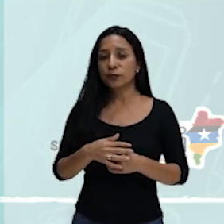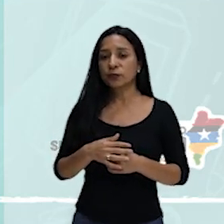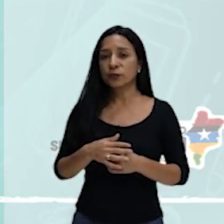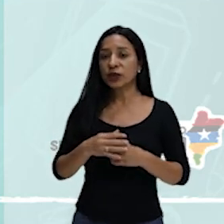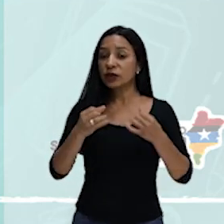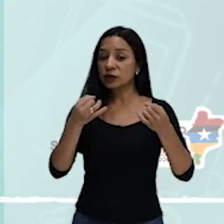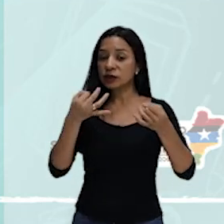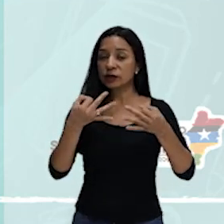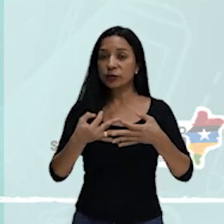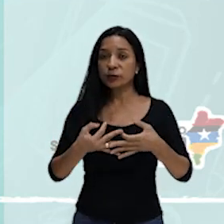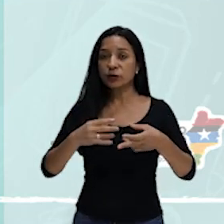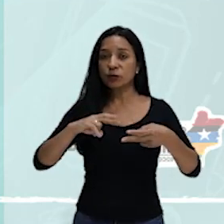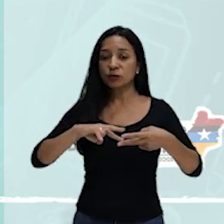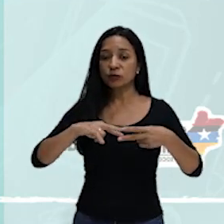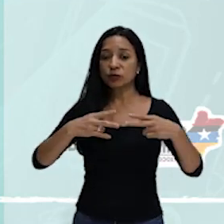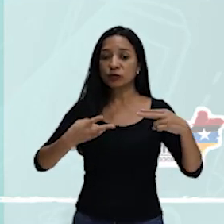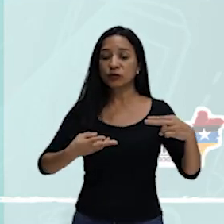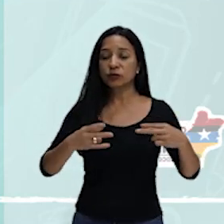genótipo